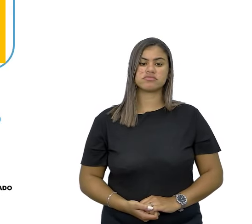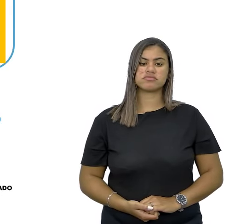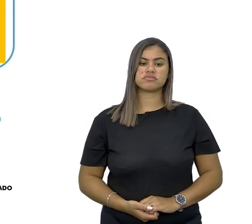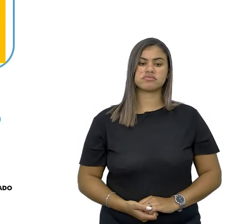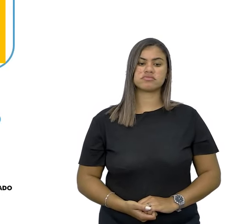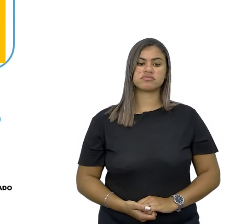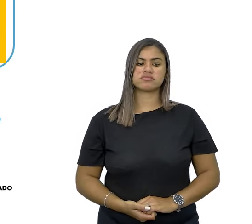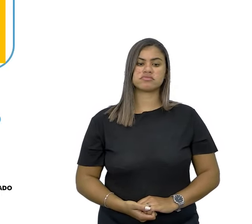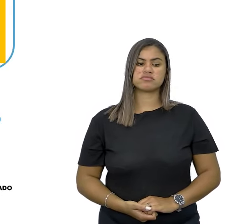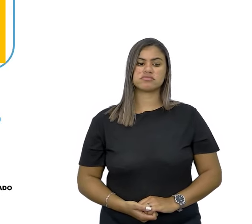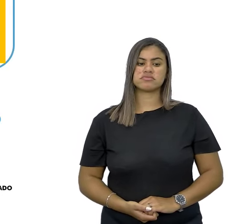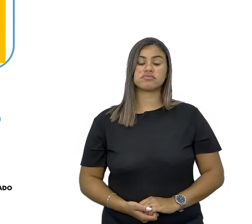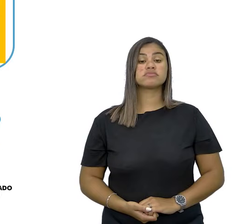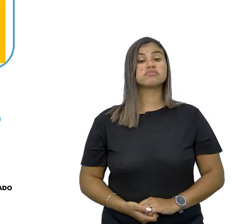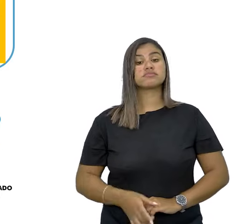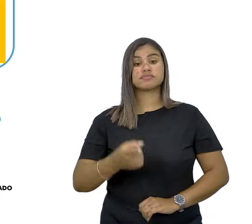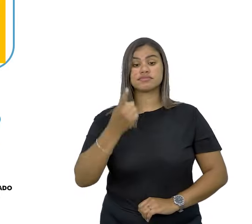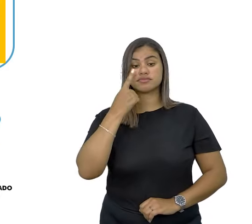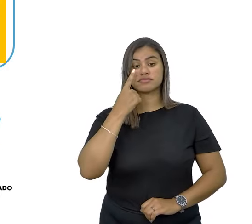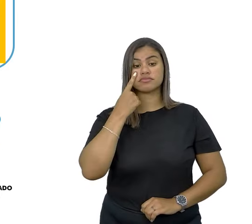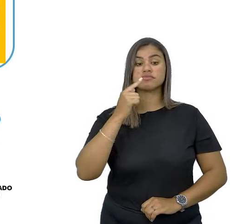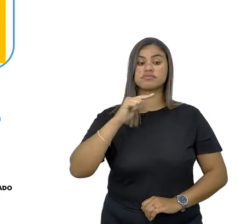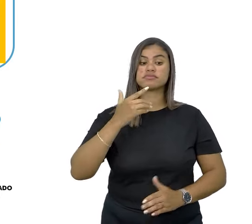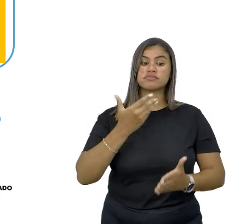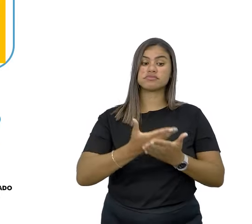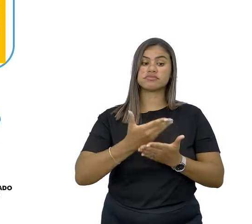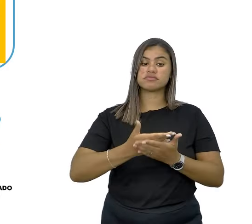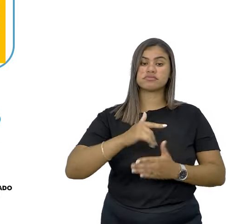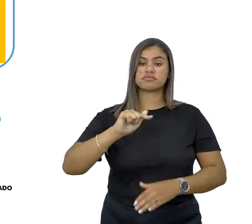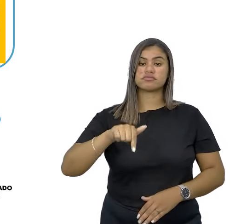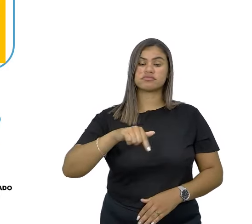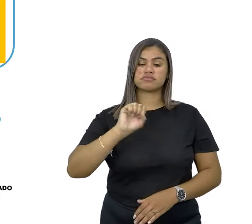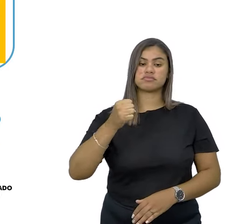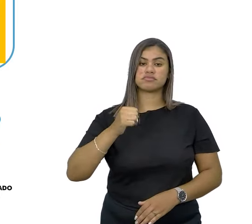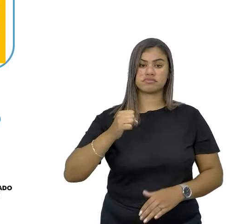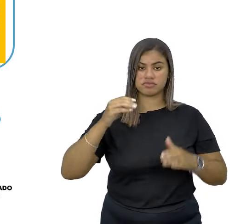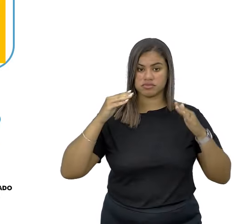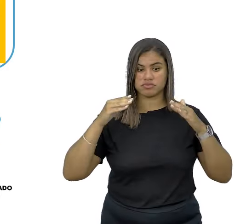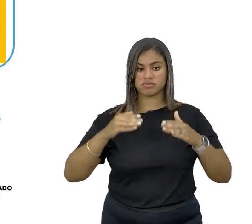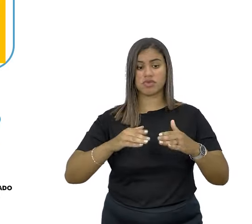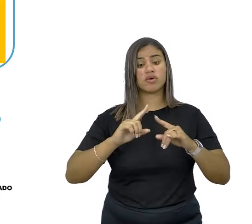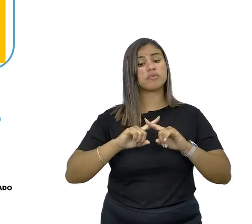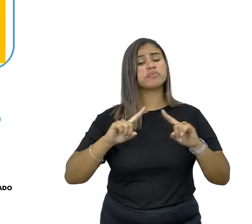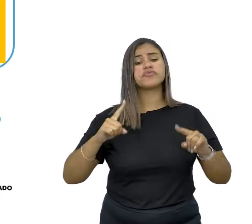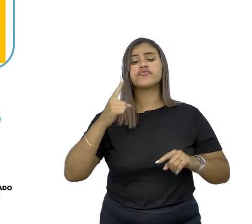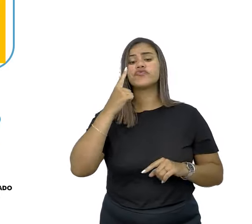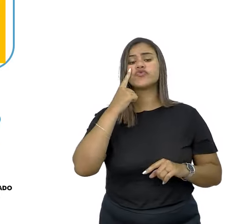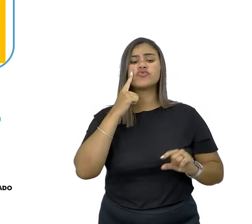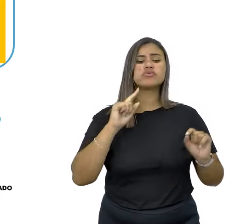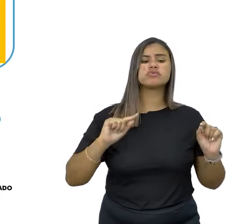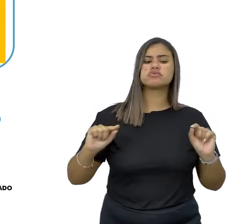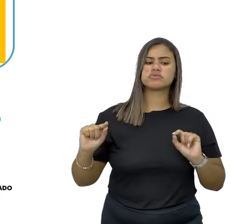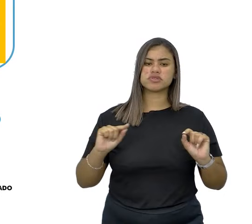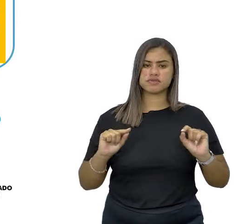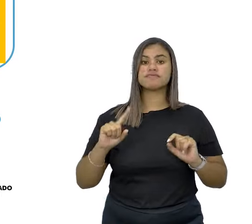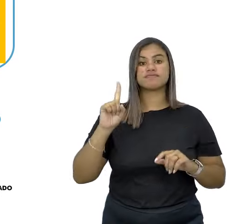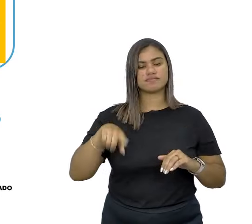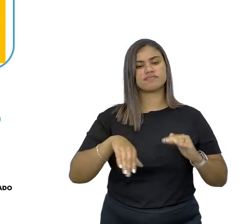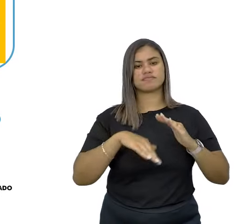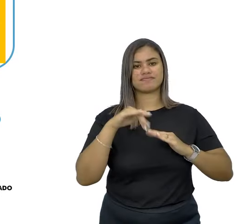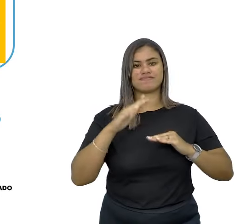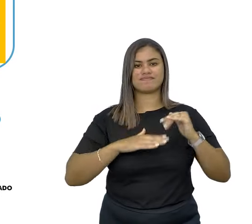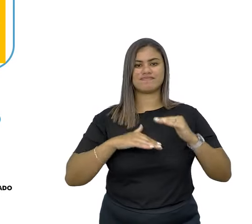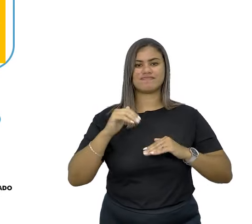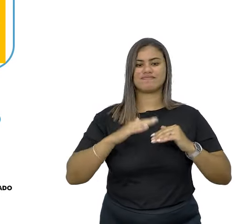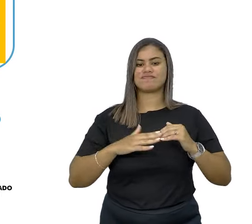Então, vamos ver aqui, né, nas aulas 7 e 8, né, que vai ser o nosso foco, mas vamos ver primeiro o quê? Vamos ver qual que é a